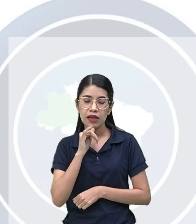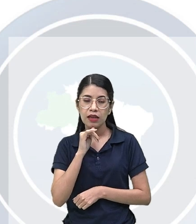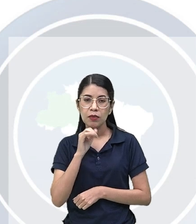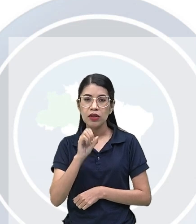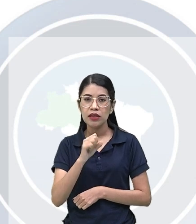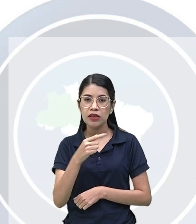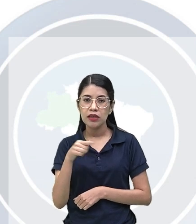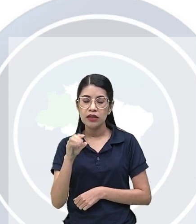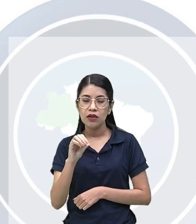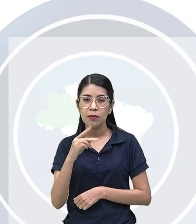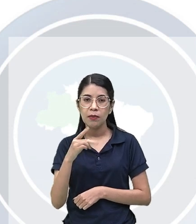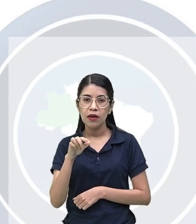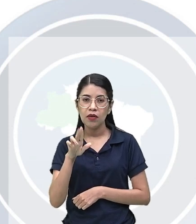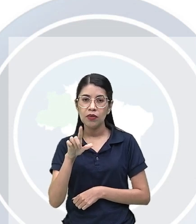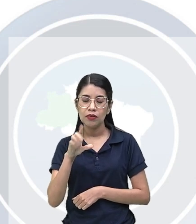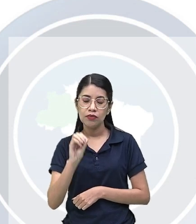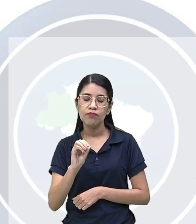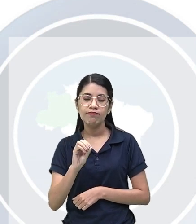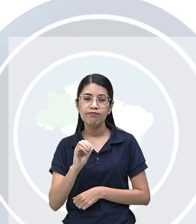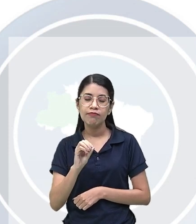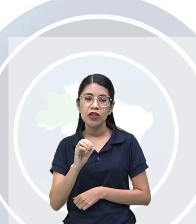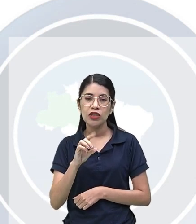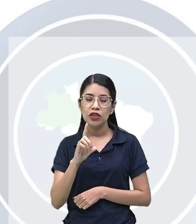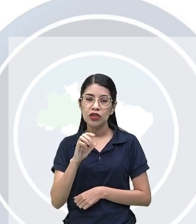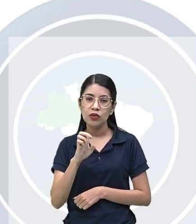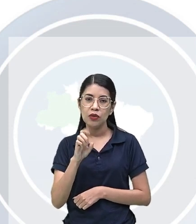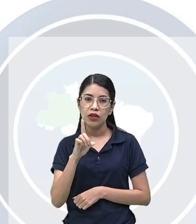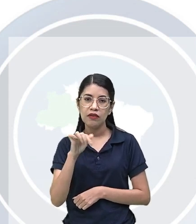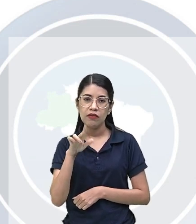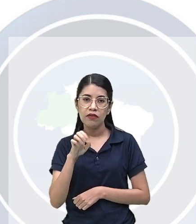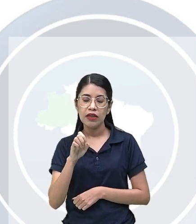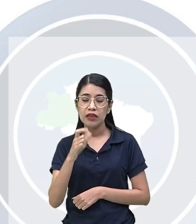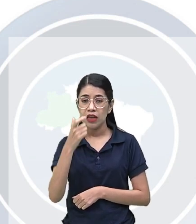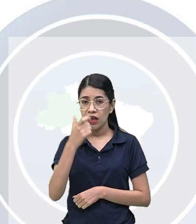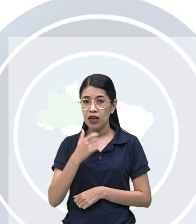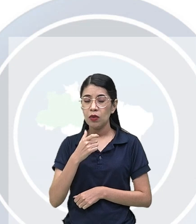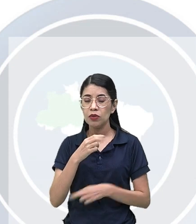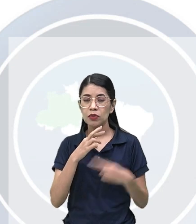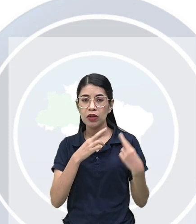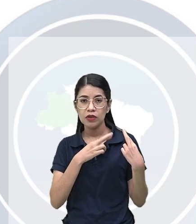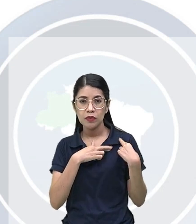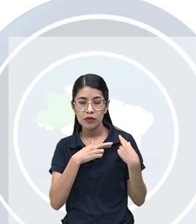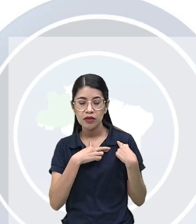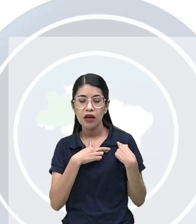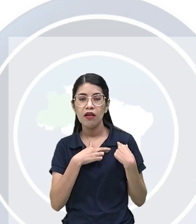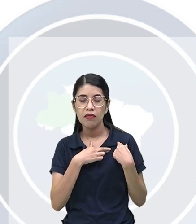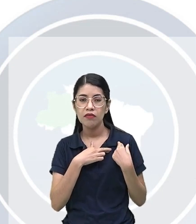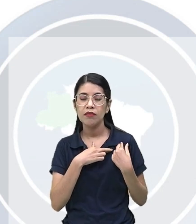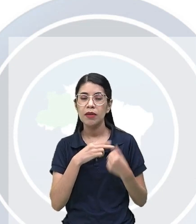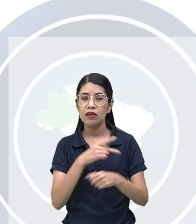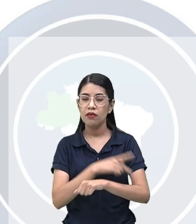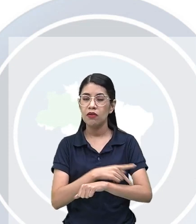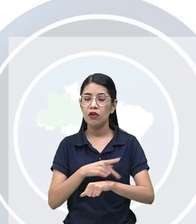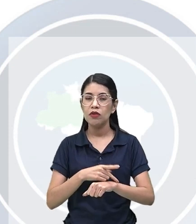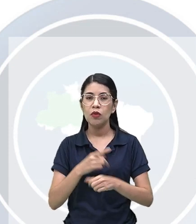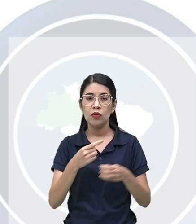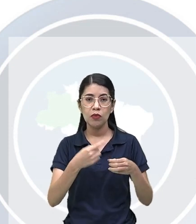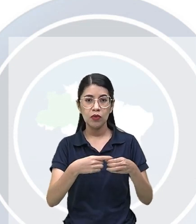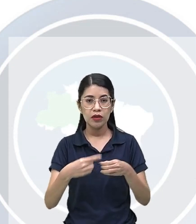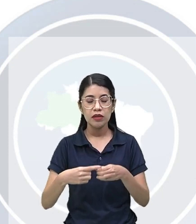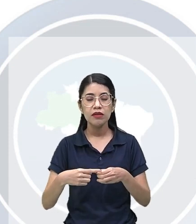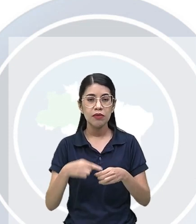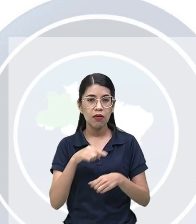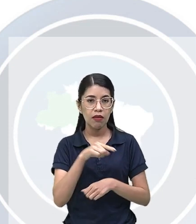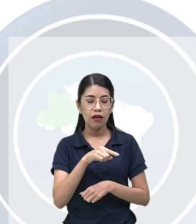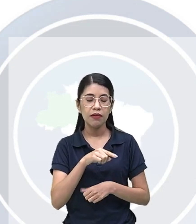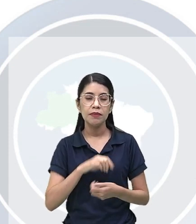Olivença. Eu sou a pedagoga, aliás, a técnica pedagógica responsável por este município. Então,